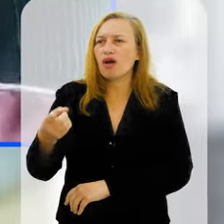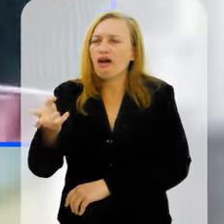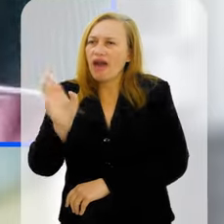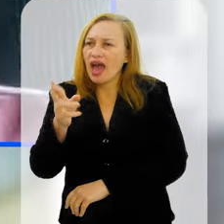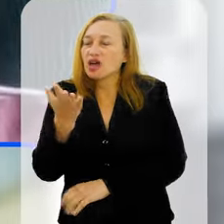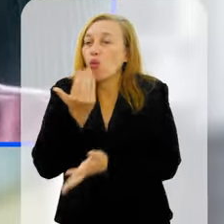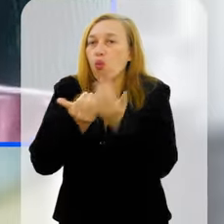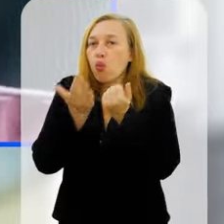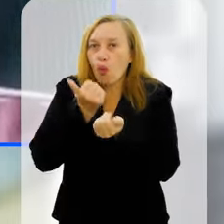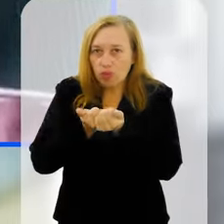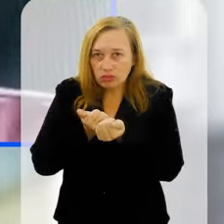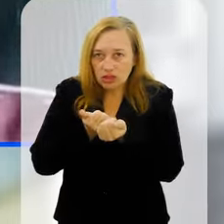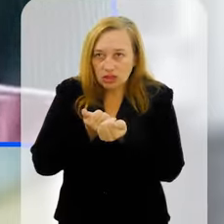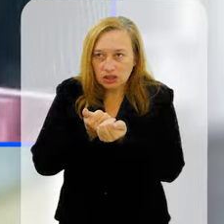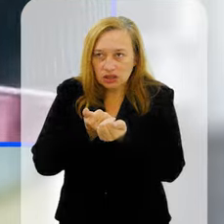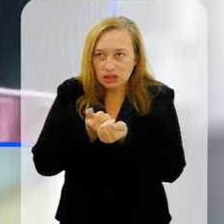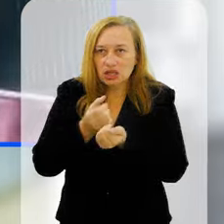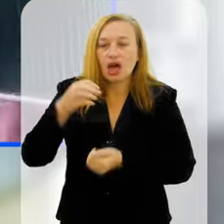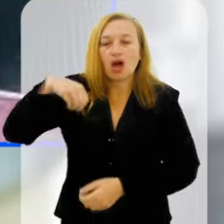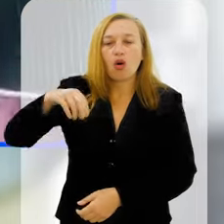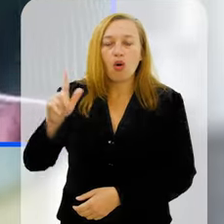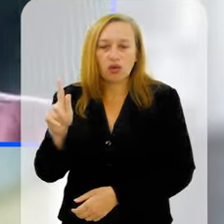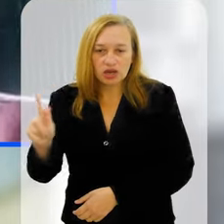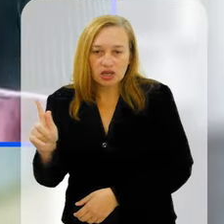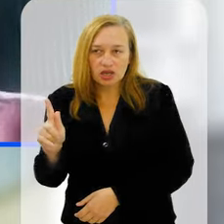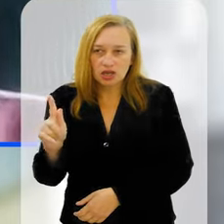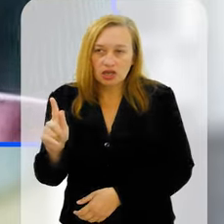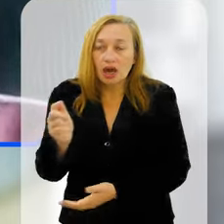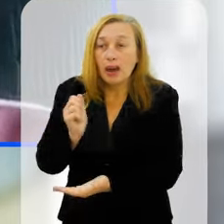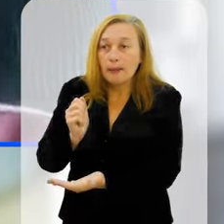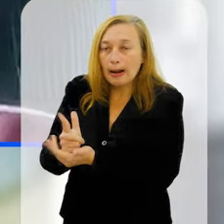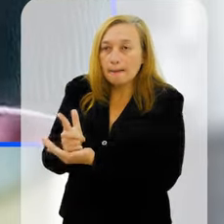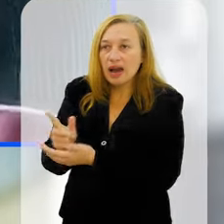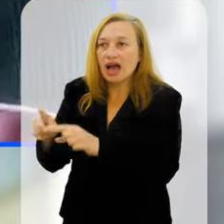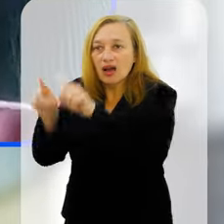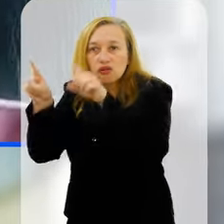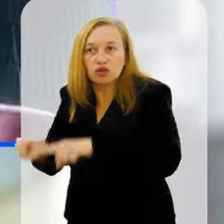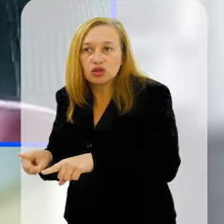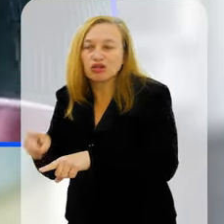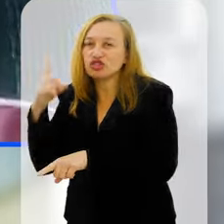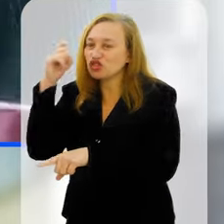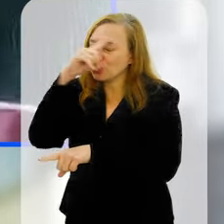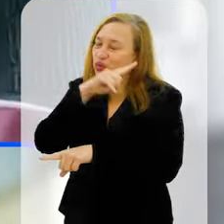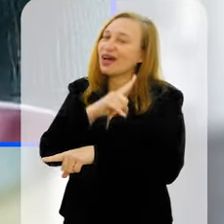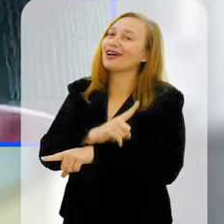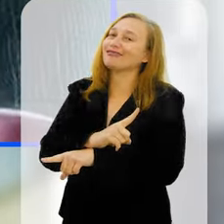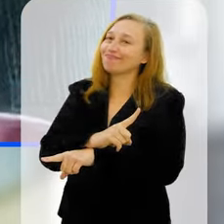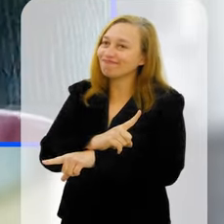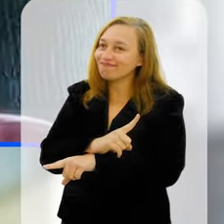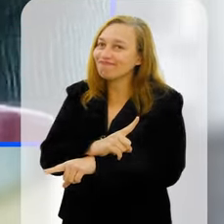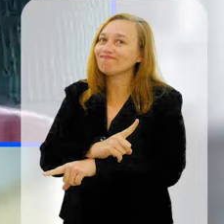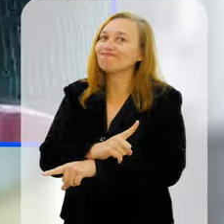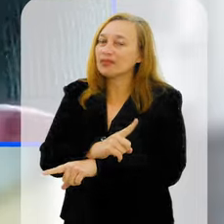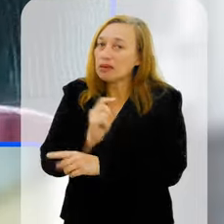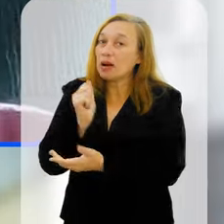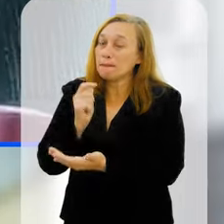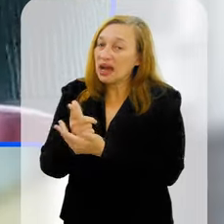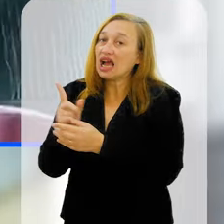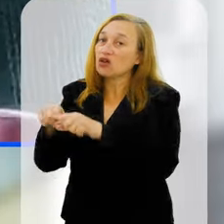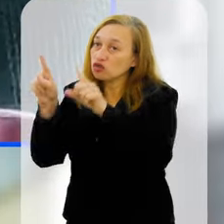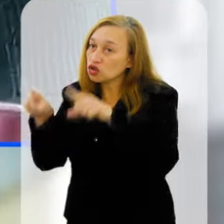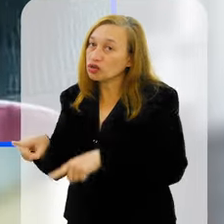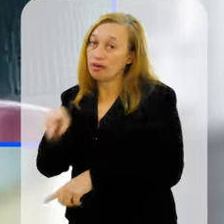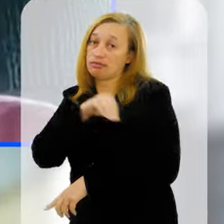em alimentação, para que assim a ONG pudesse carrear seus recursos para pagar funcionários. Eles estão com uma dificuldade muito grande com a folha